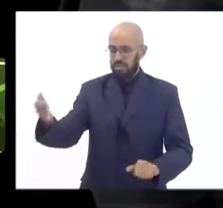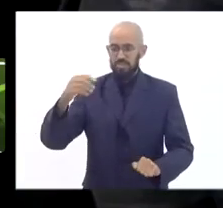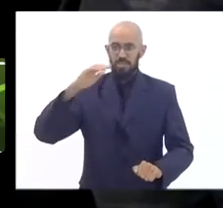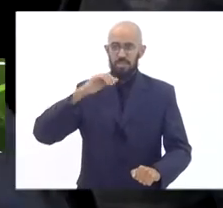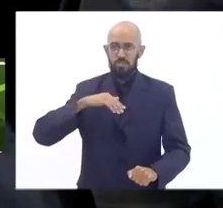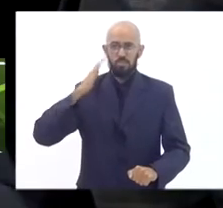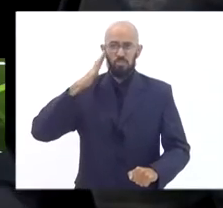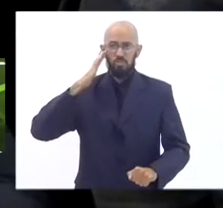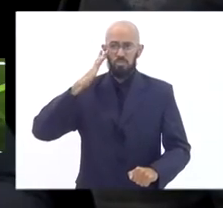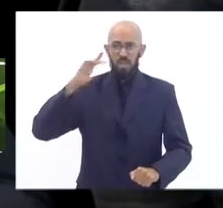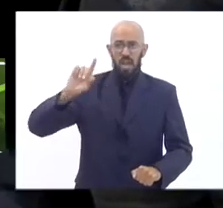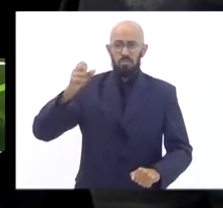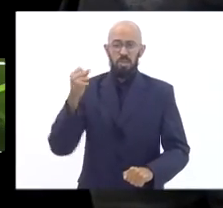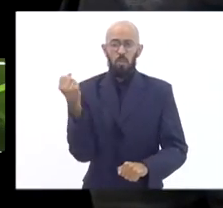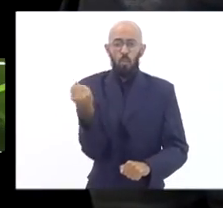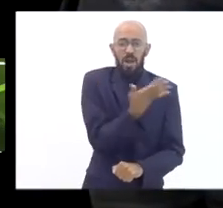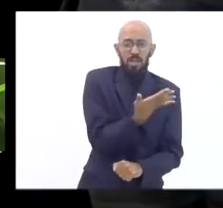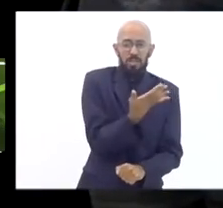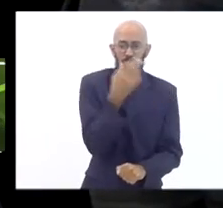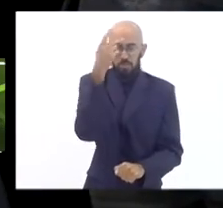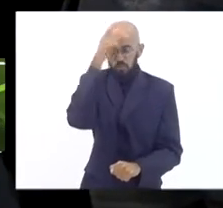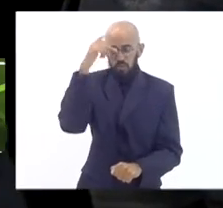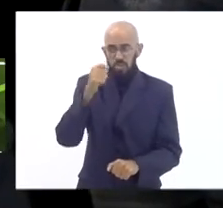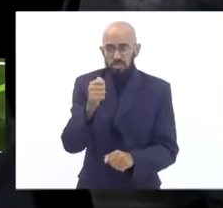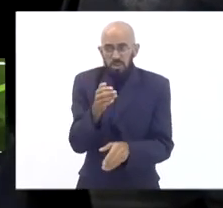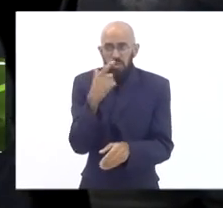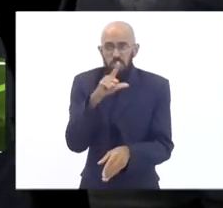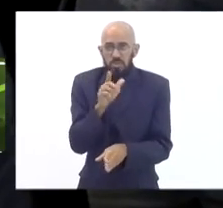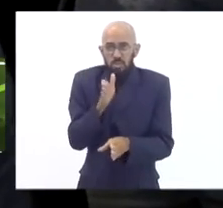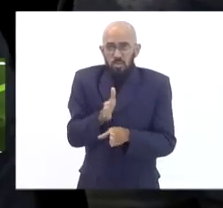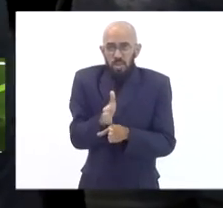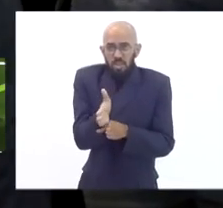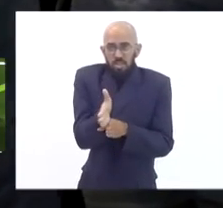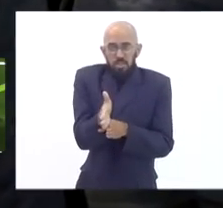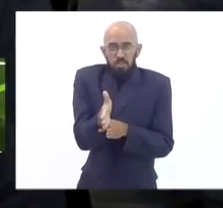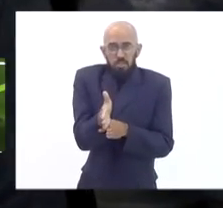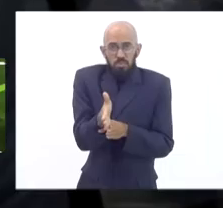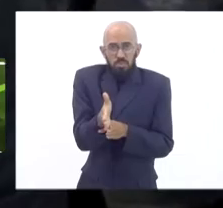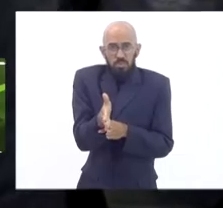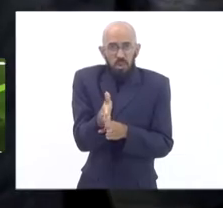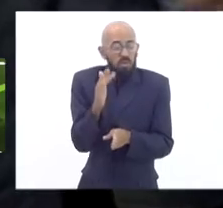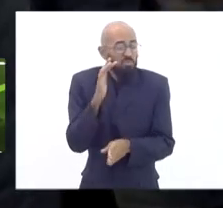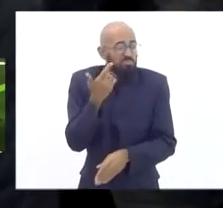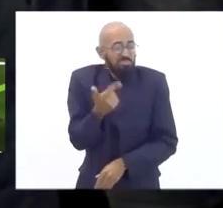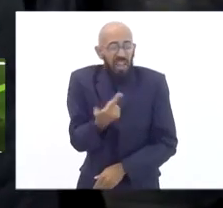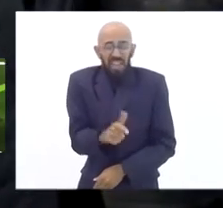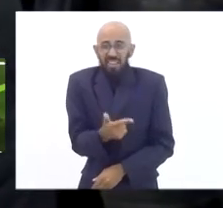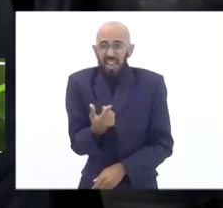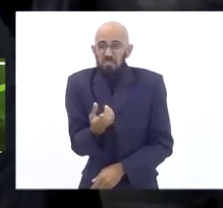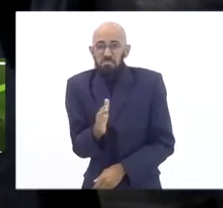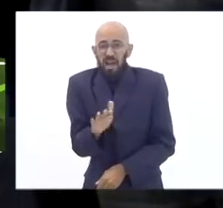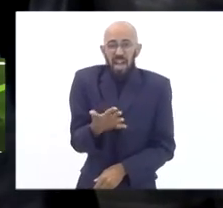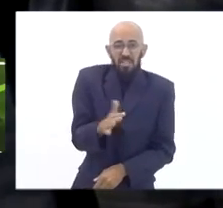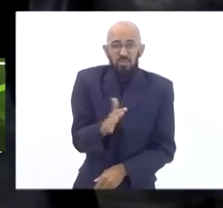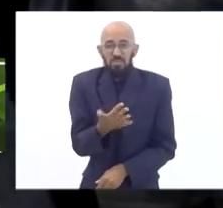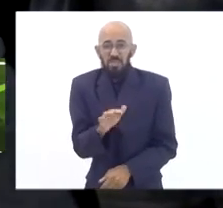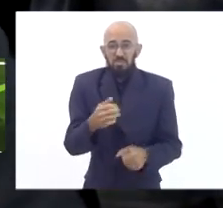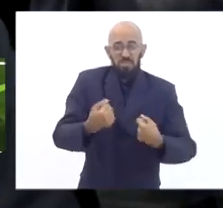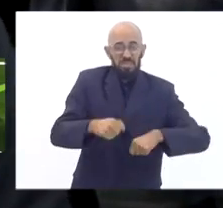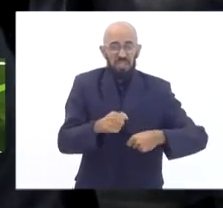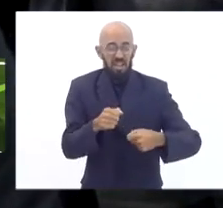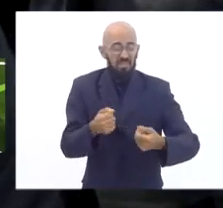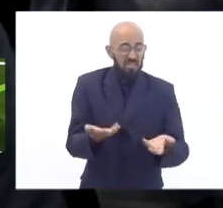de passageiros hoje para reequilibrar o sistema. Não tem nem aproximado esse número. Diz que teria que encaminhar,